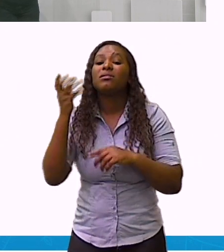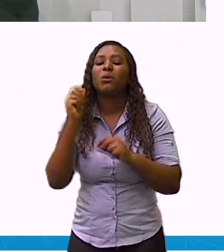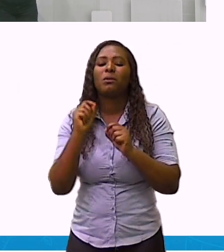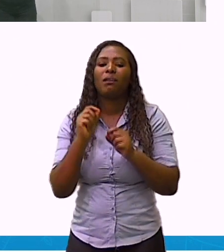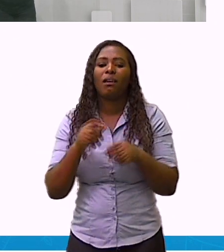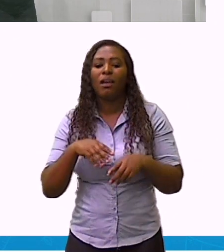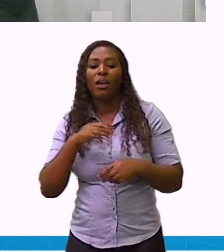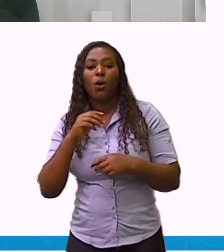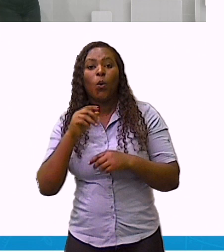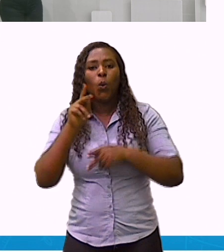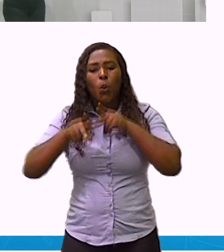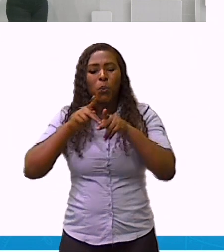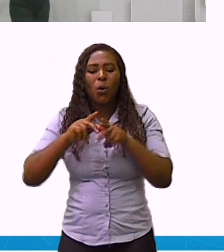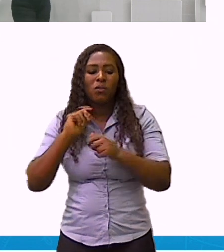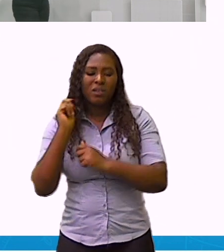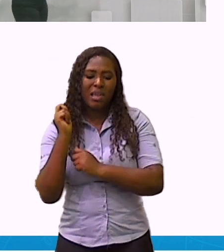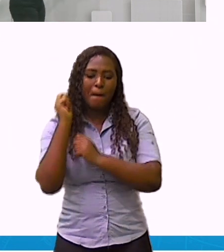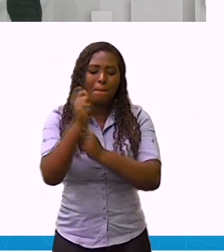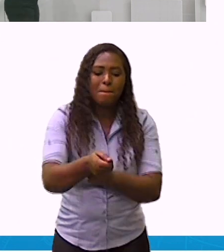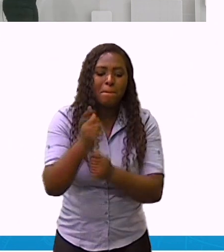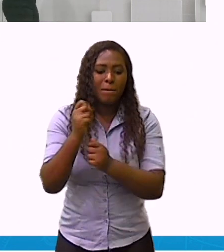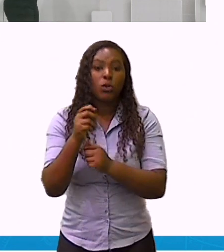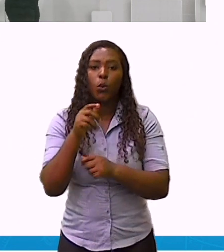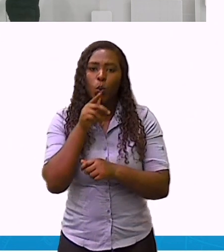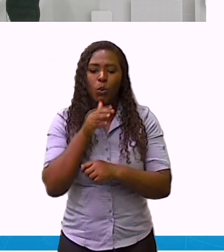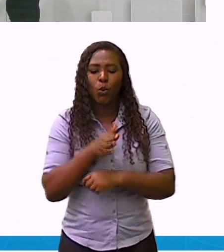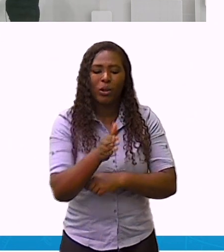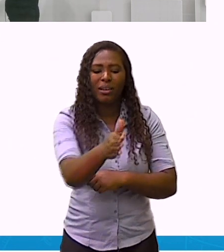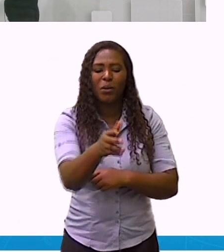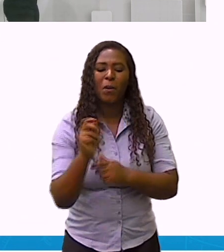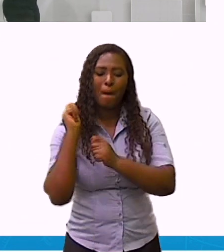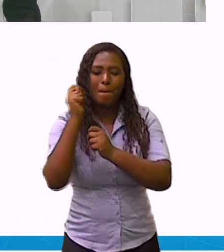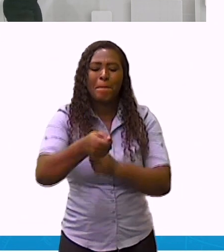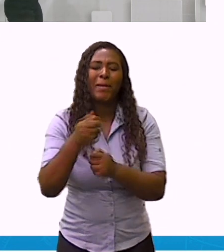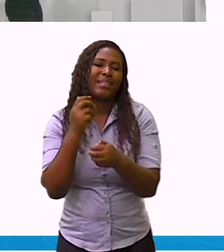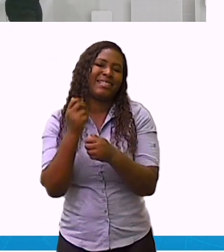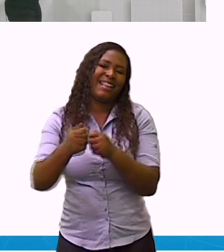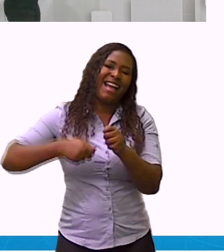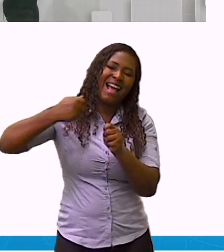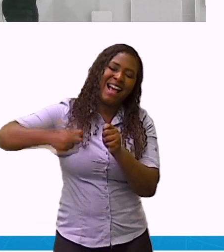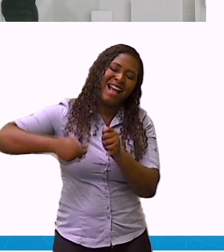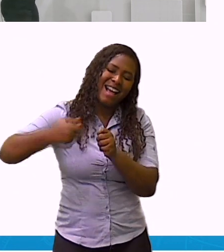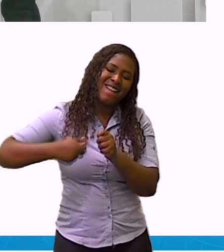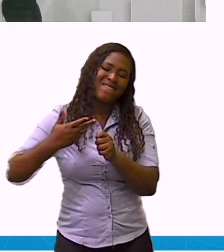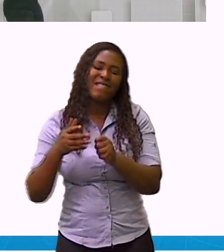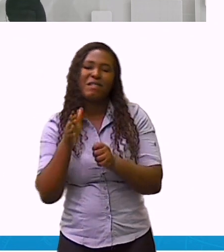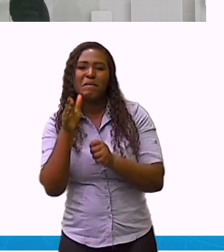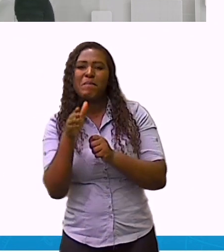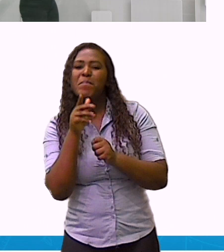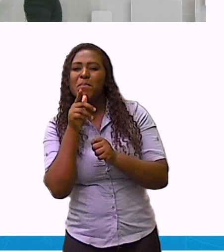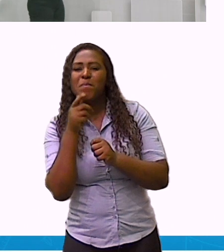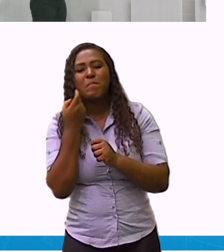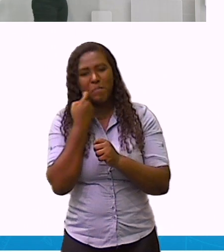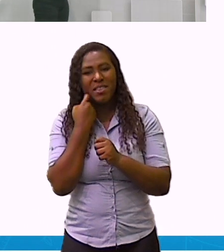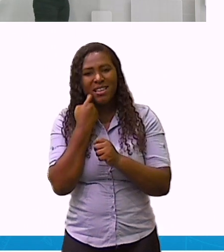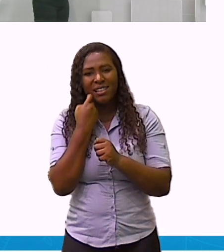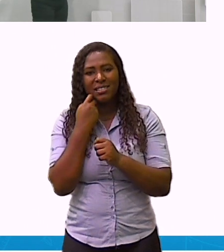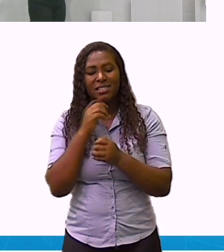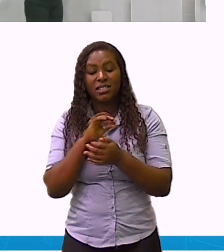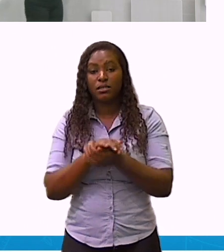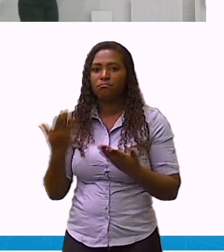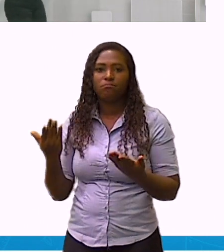do turismo. Aqui nós temos a imagem de todo o processo, toda a localidade aonde a